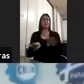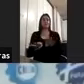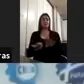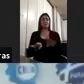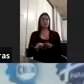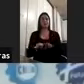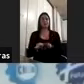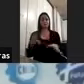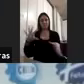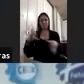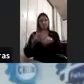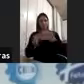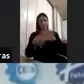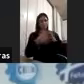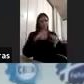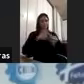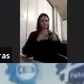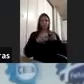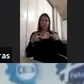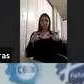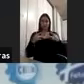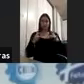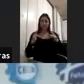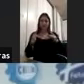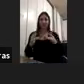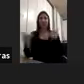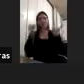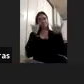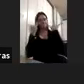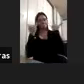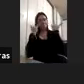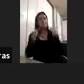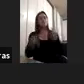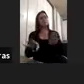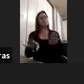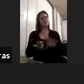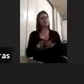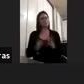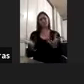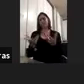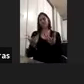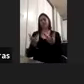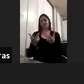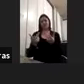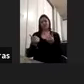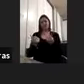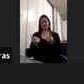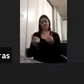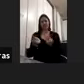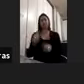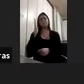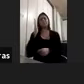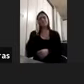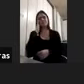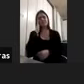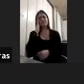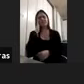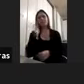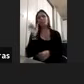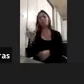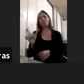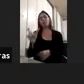de solidariedade que está se formando, que mesmo que não tenha guarida na grande mídia impressa,